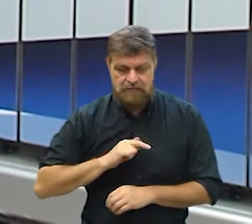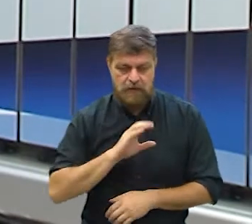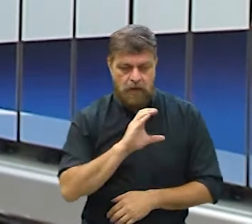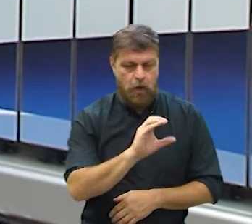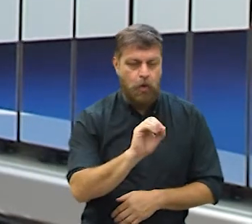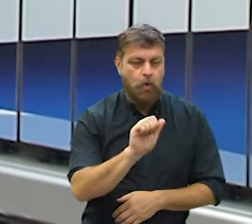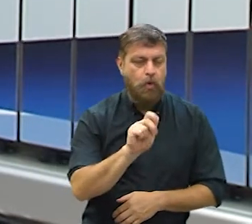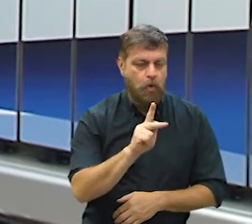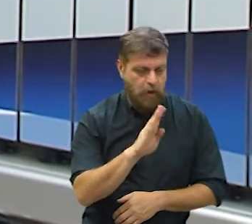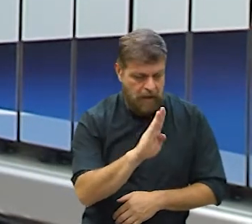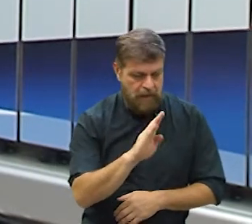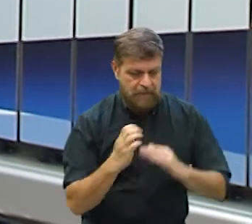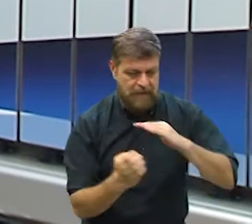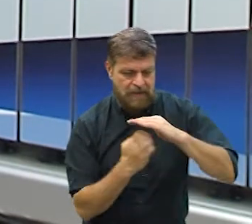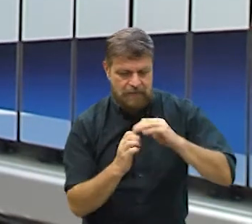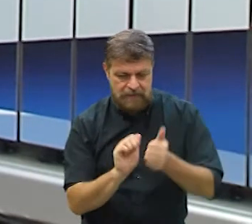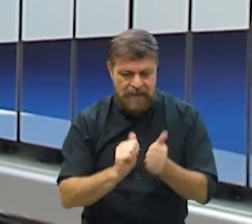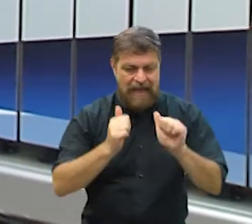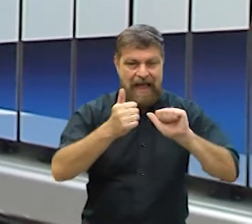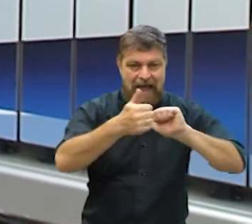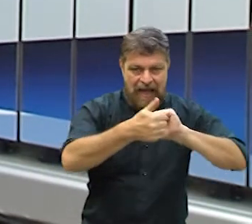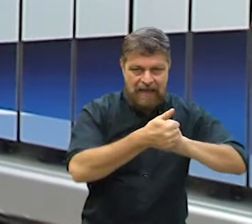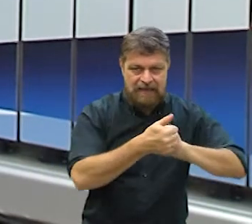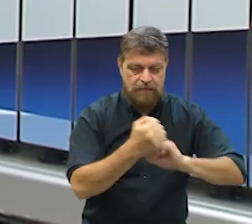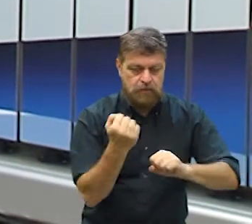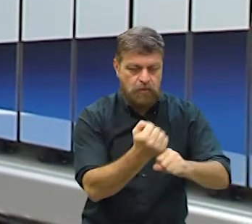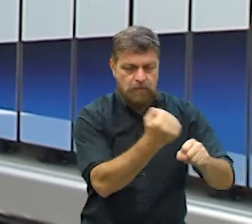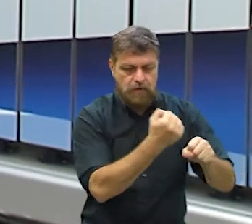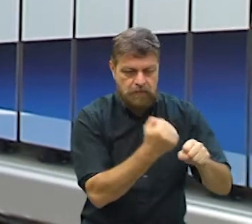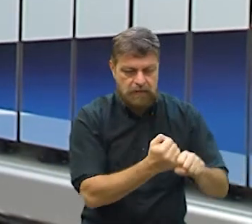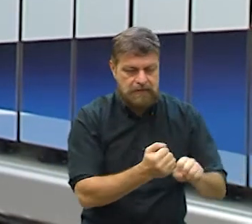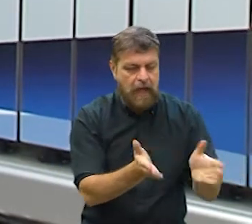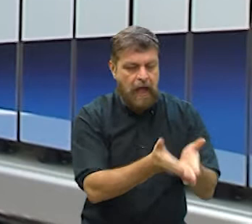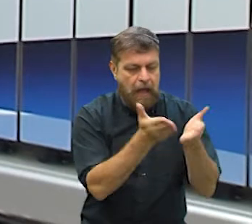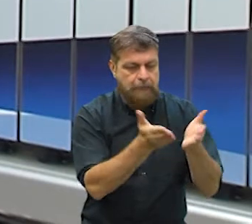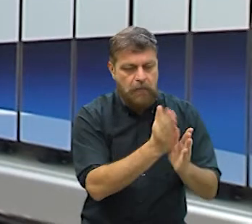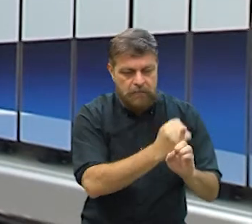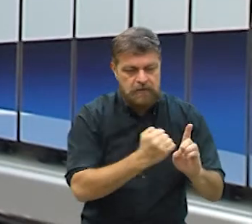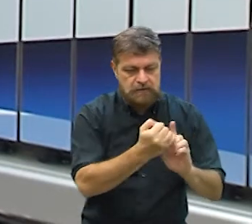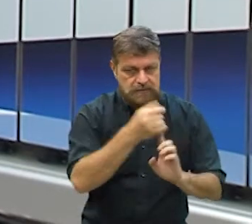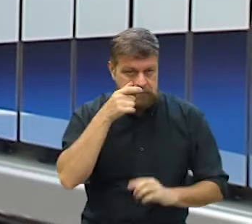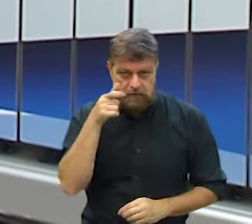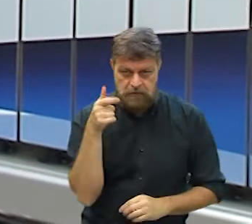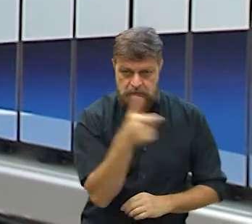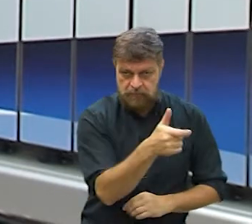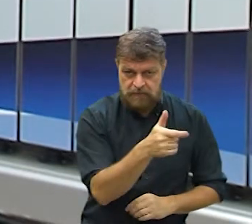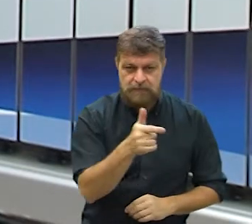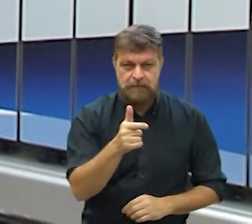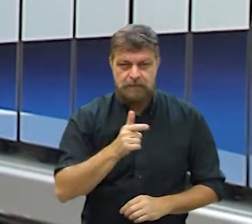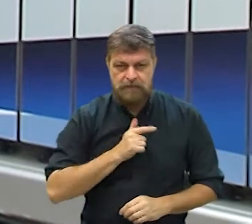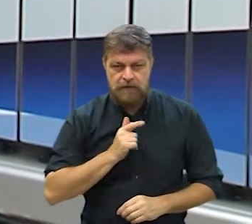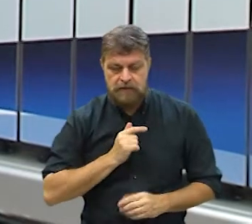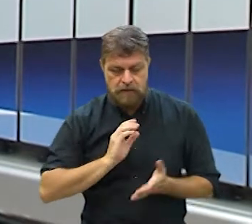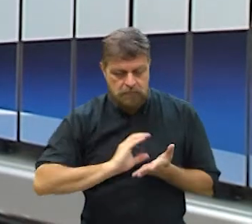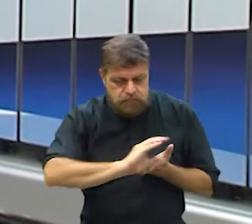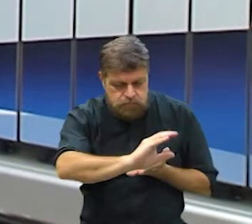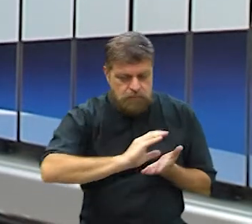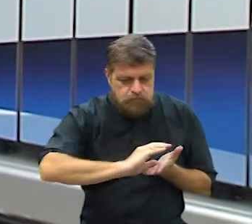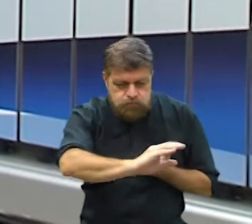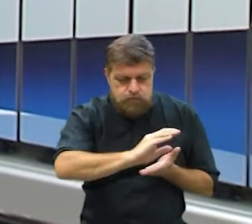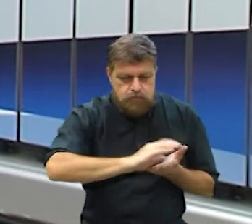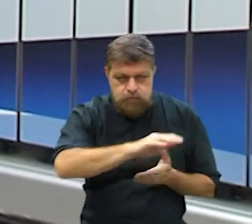que adequou a Coab na modalidade de empreendimentos habitacionais de interesse social, que possibilitou a atração